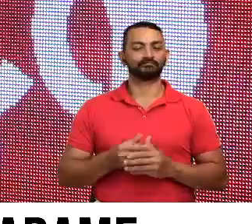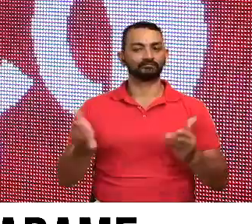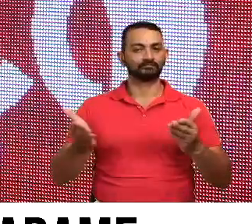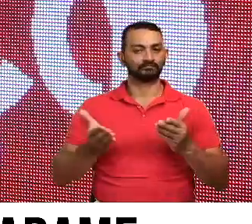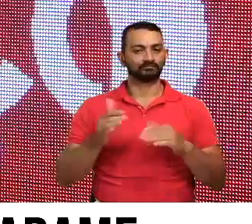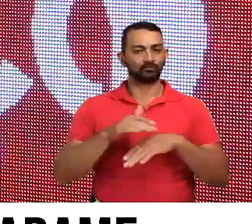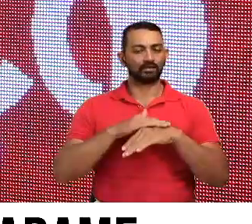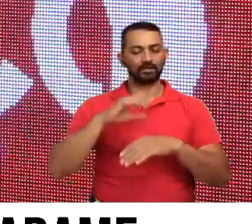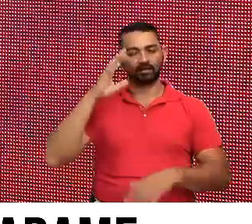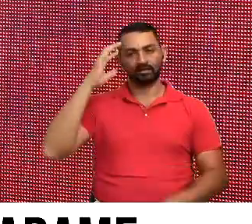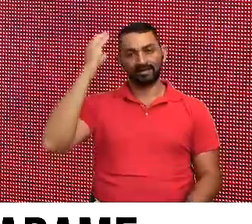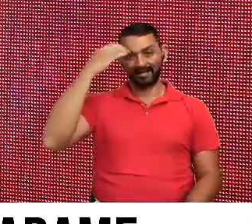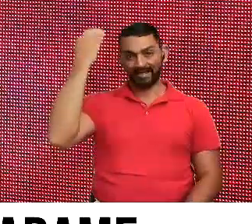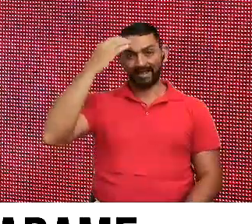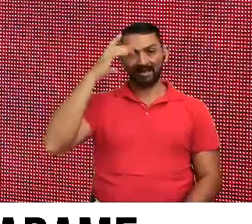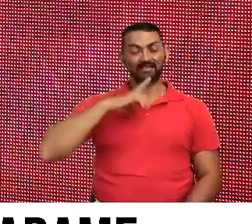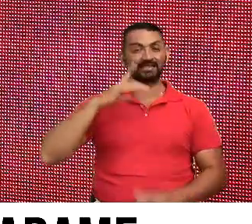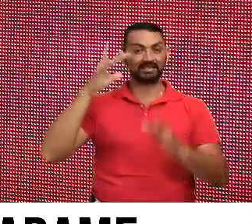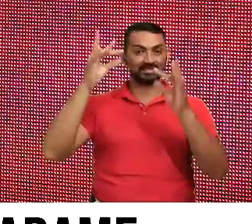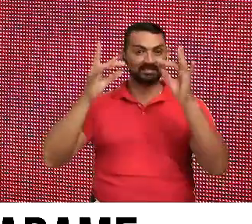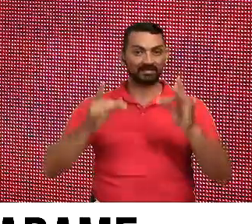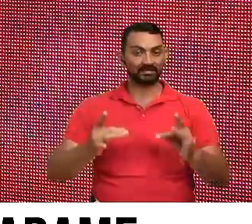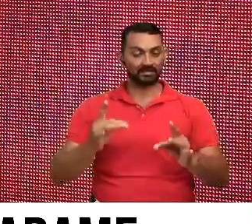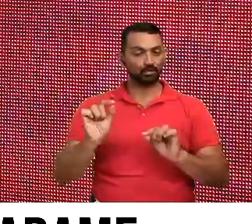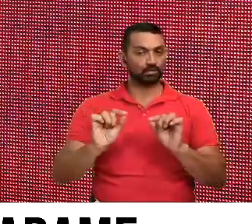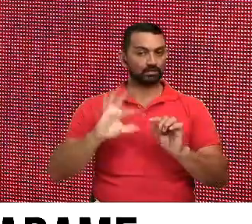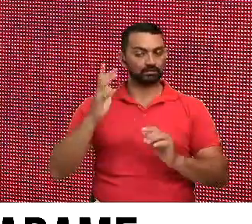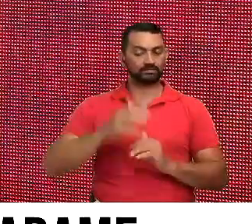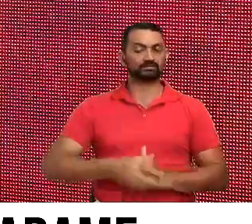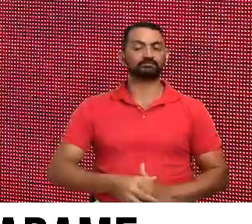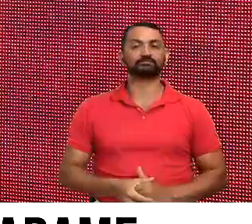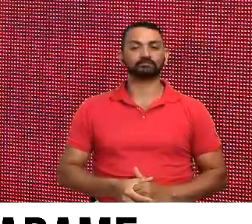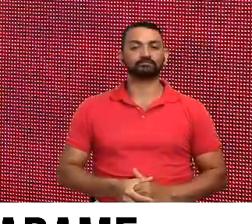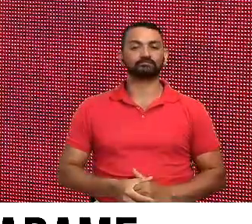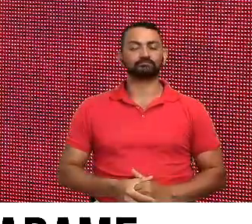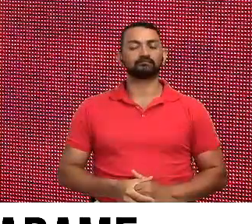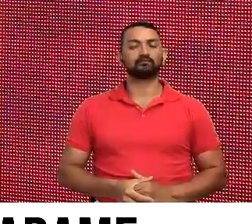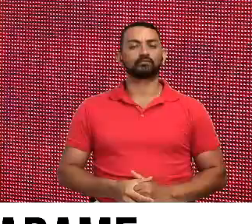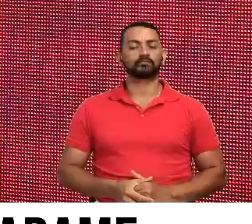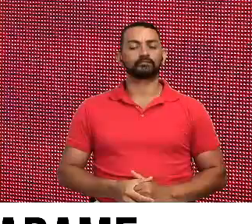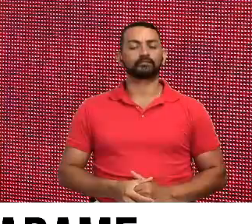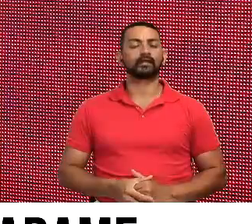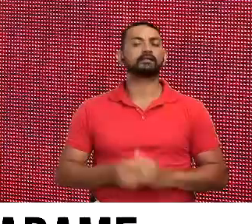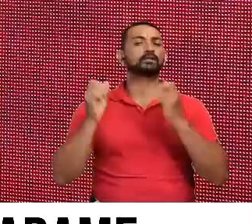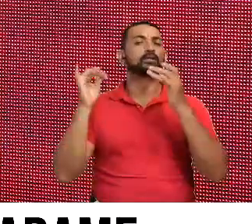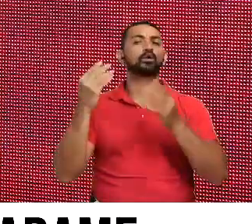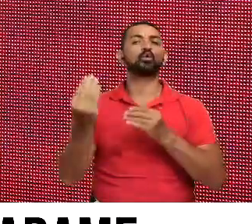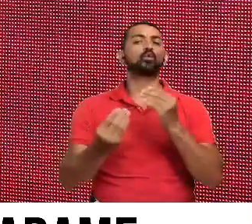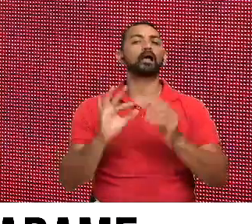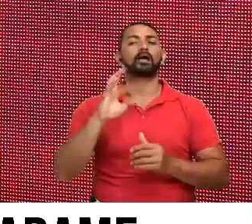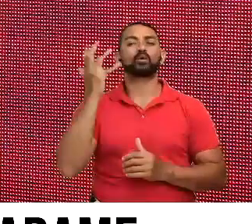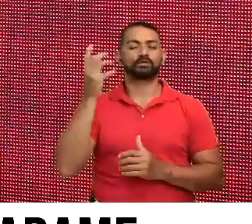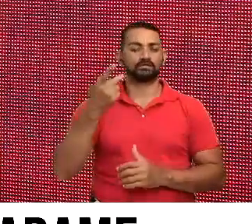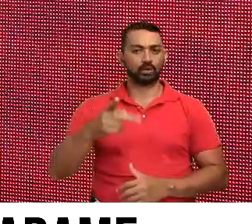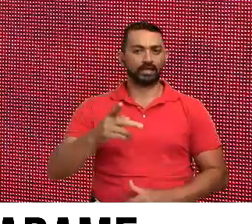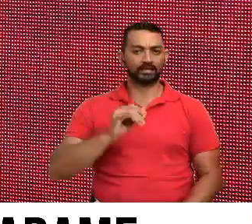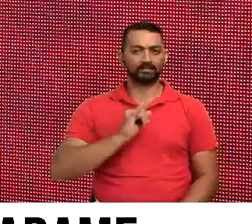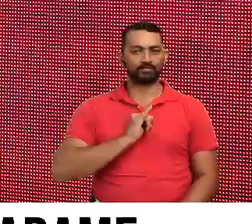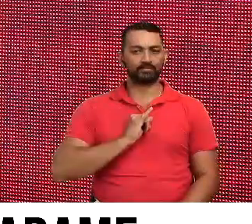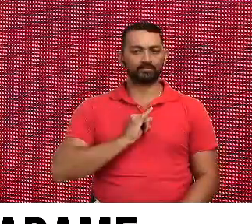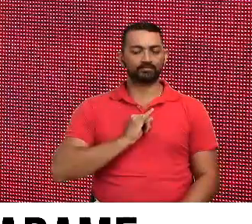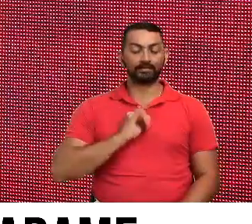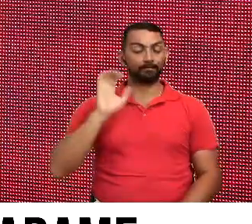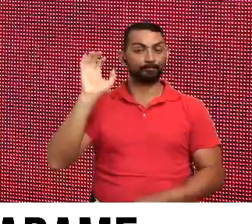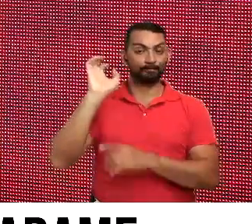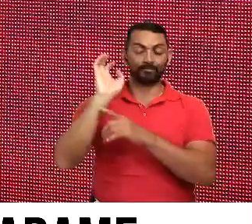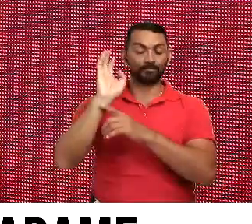chamar novamente a Carla Guerreiro, que tem mais detalhes sobre essa situação, né, Carla? Fala exatamente pra gente onde foi que ocorreu isso aqui